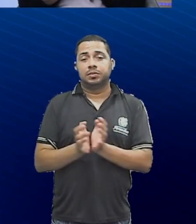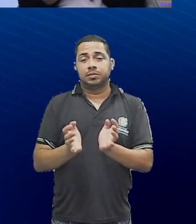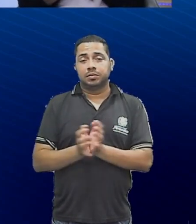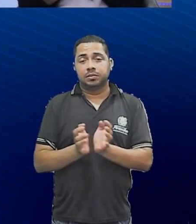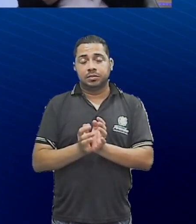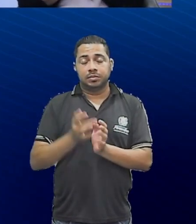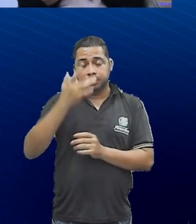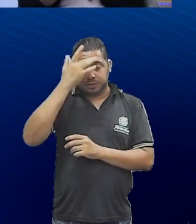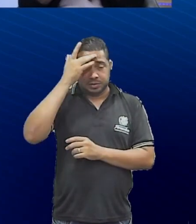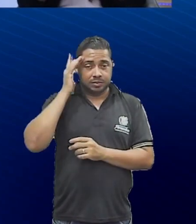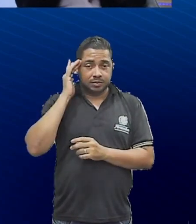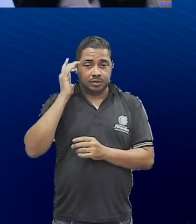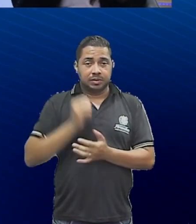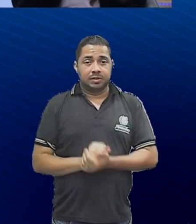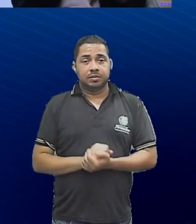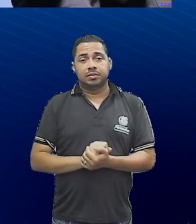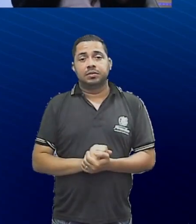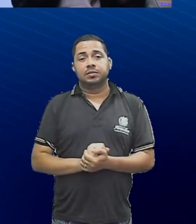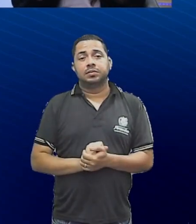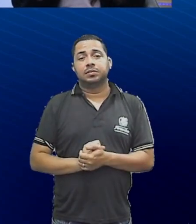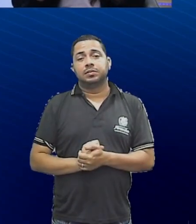vamos trabalhar,